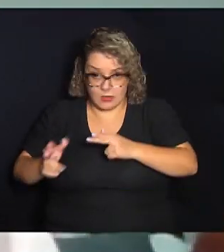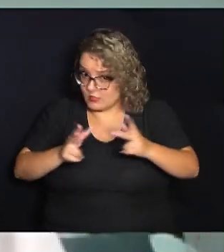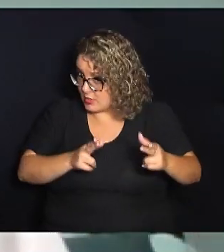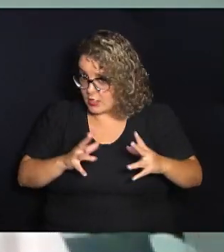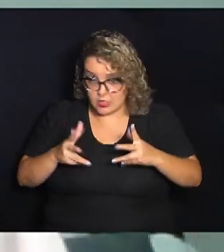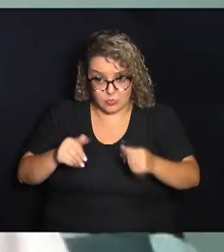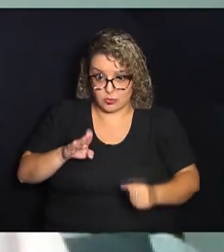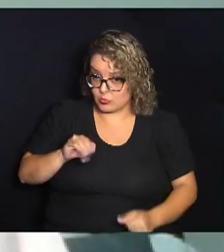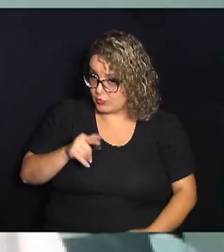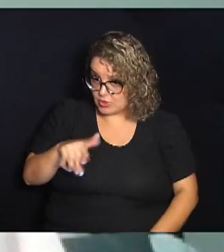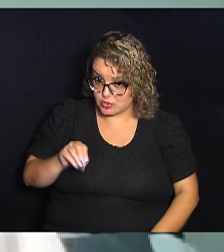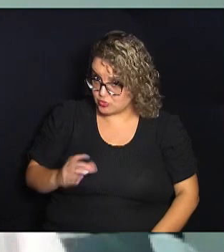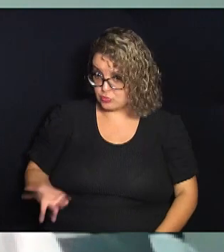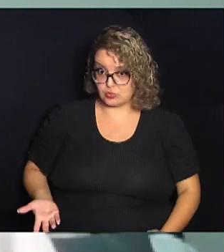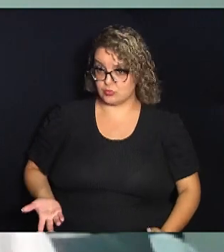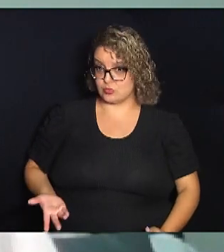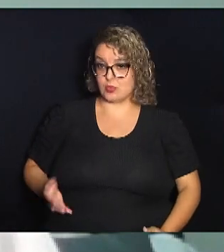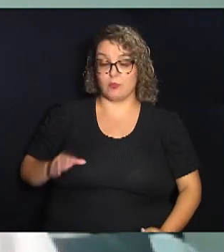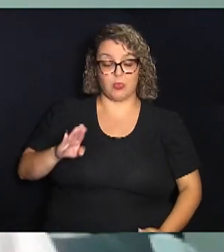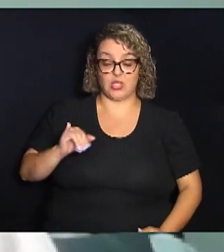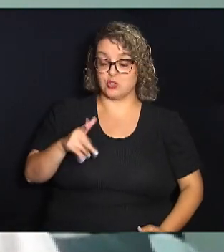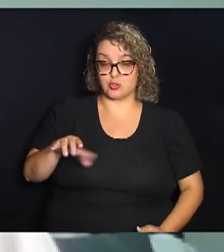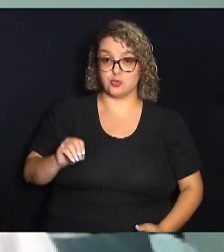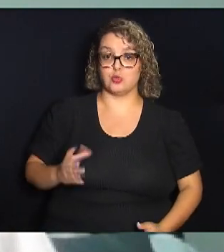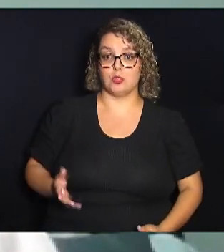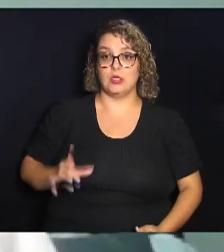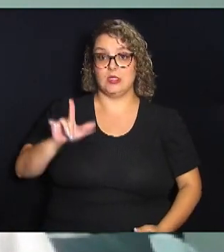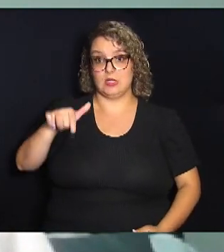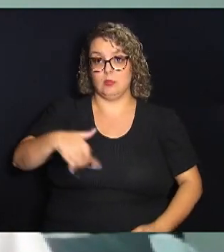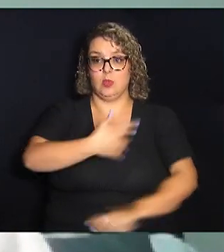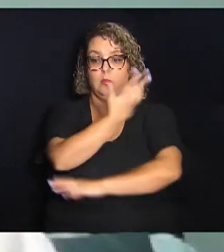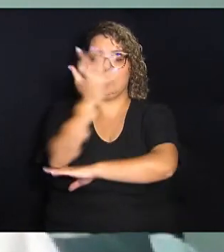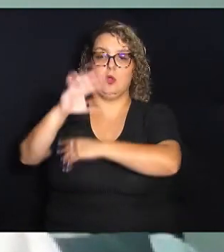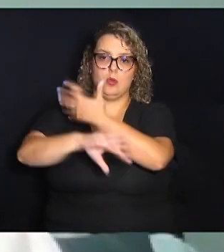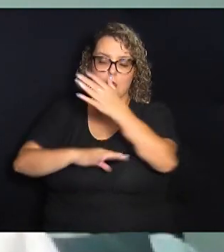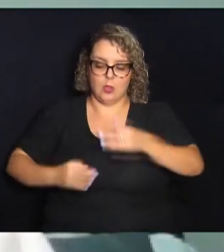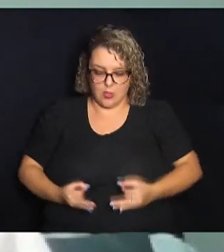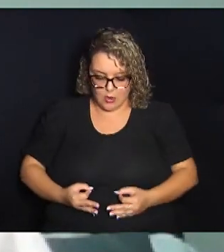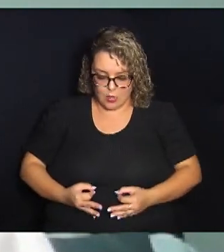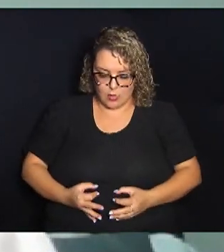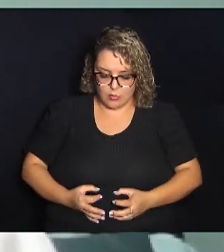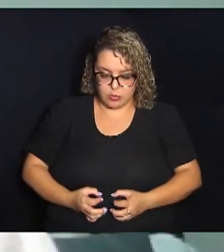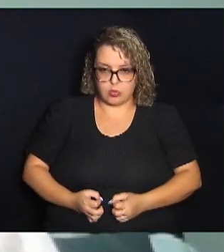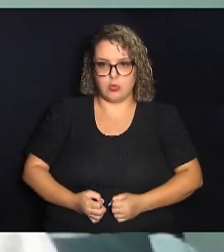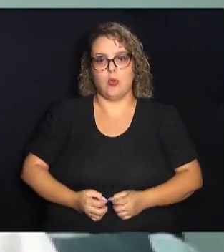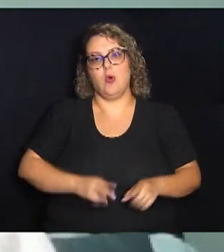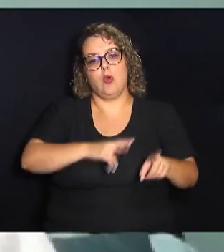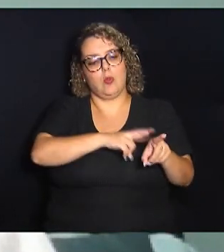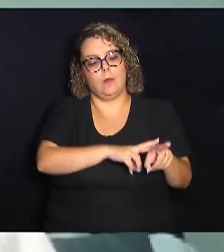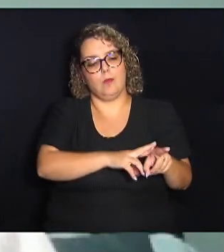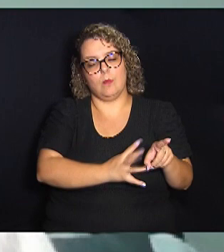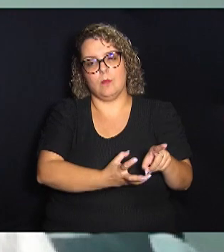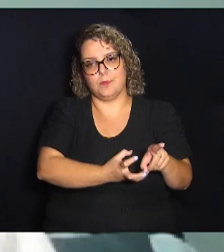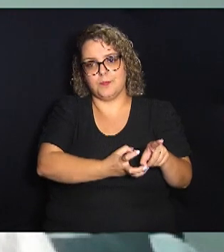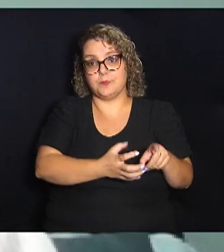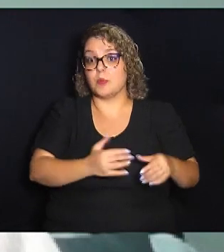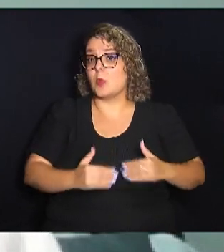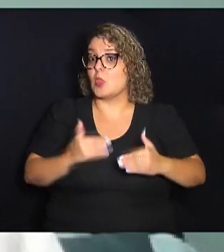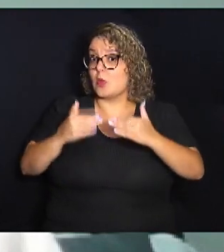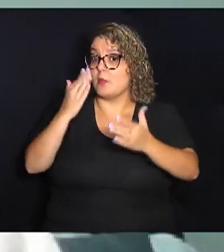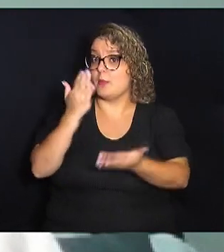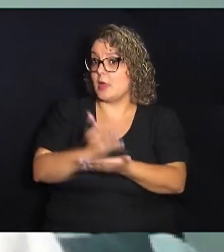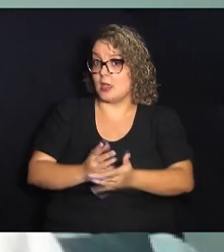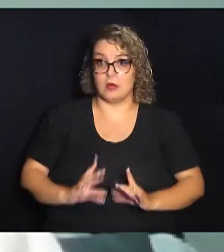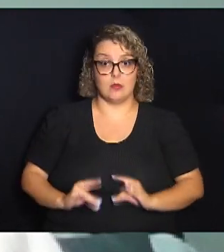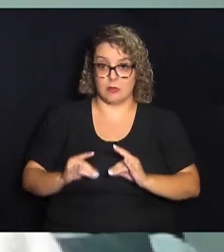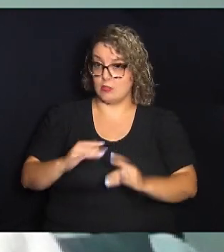bicho. Na natureza, todo bicho, depois que os seus ovários, os seus testículos, seja, suas gônadas param de produzir hormônios,